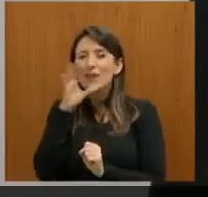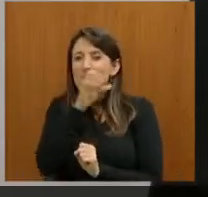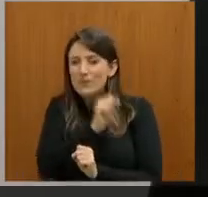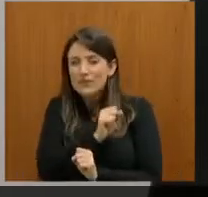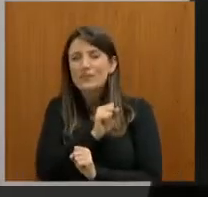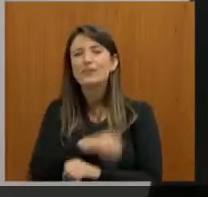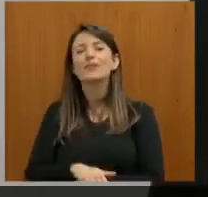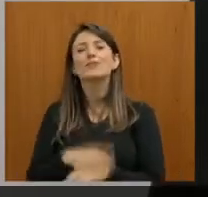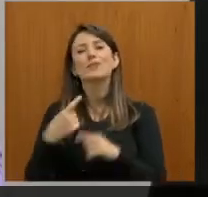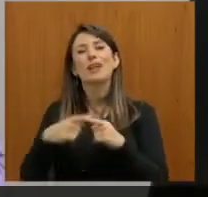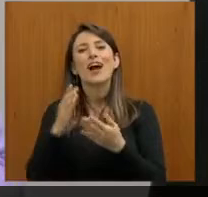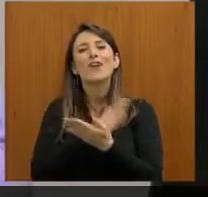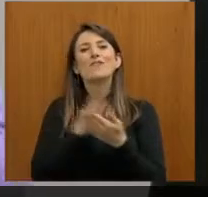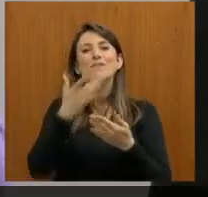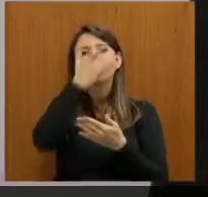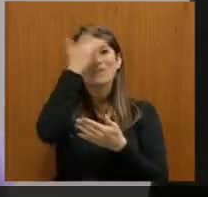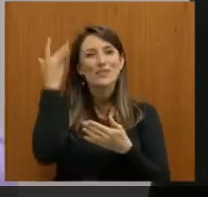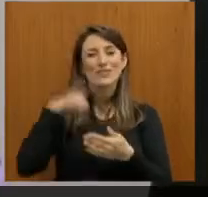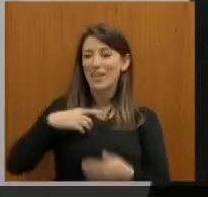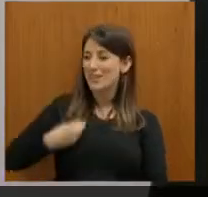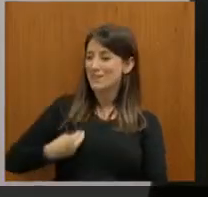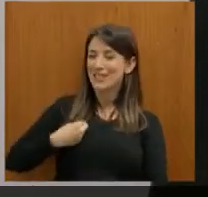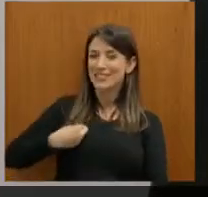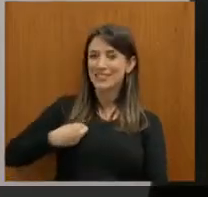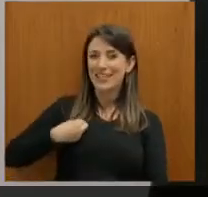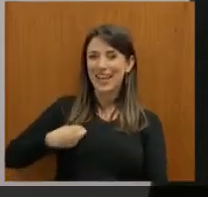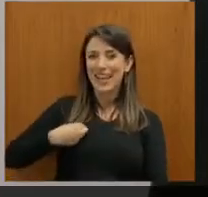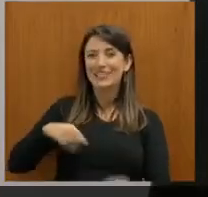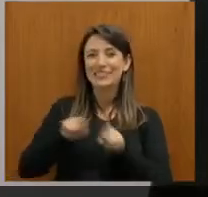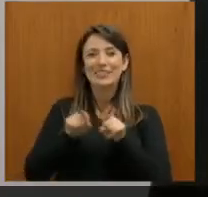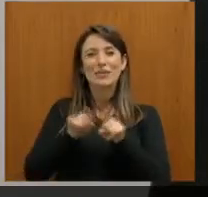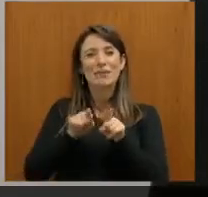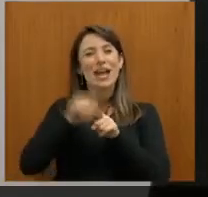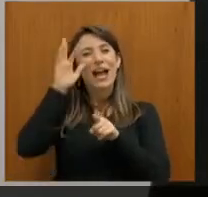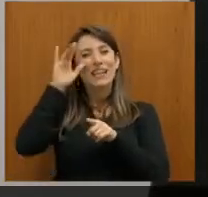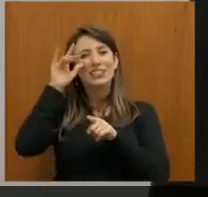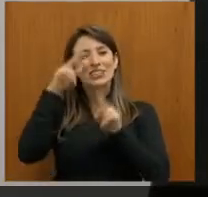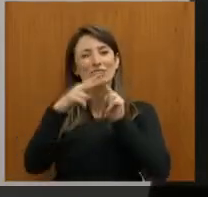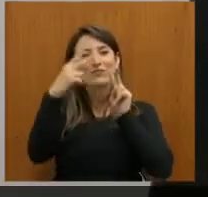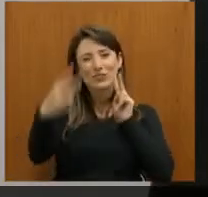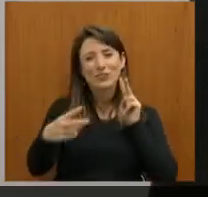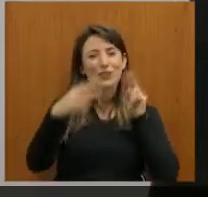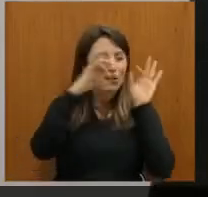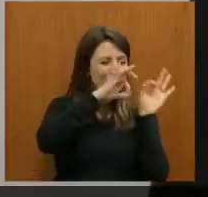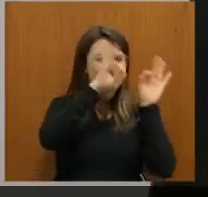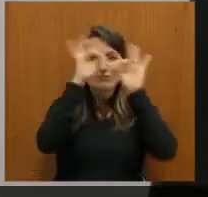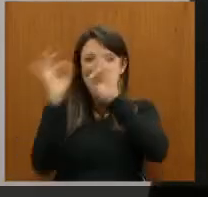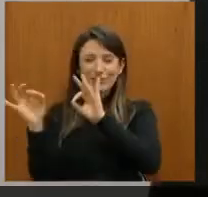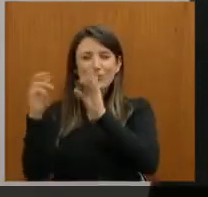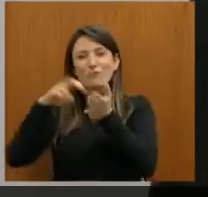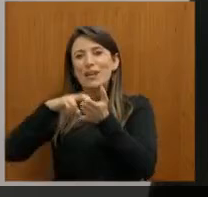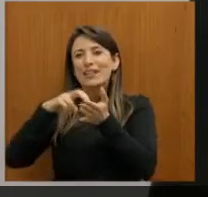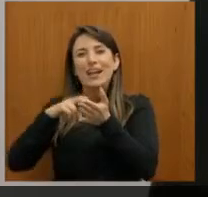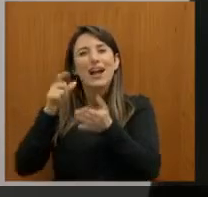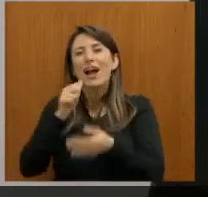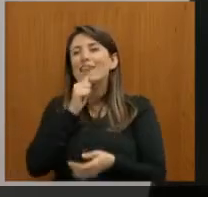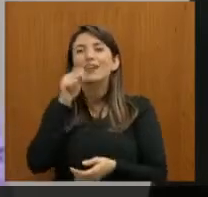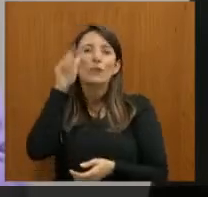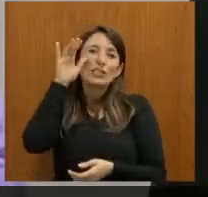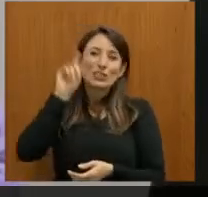que até estão presentes aqui que são os acompanhantes forma remota talvez não tenho participado da parte da manhã